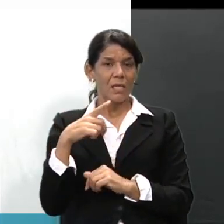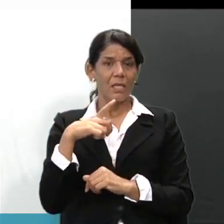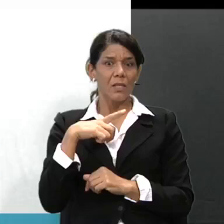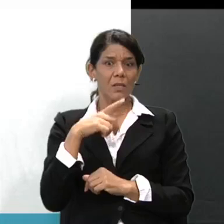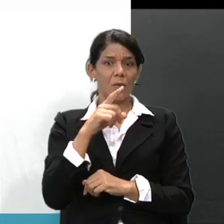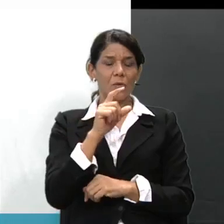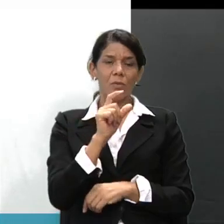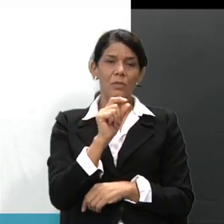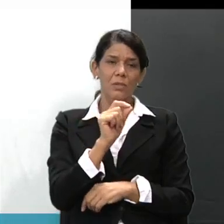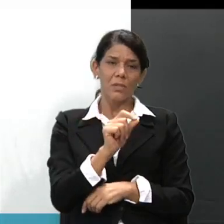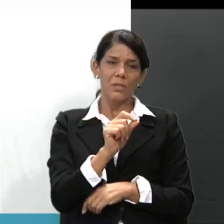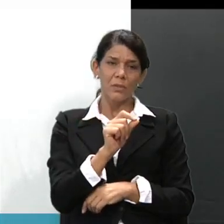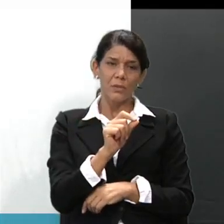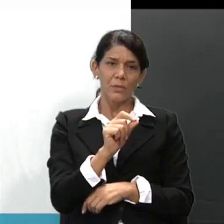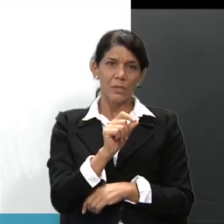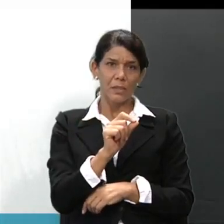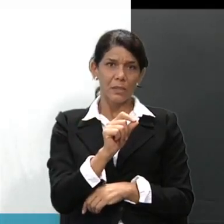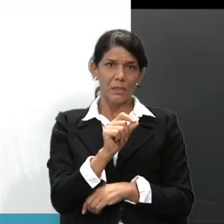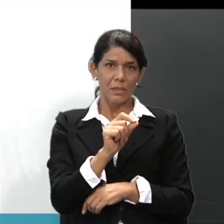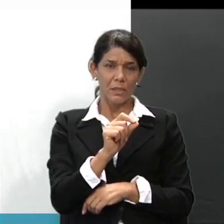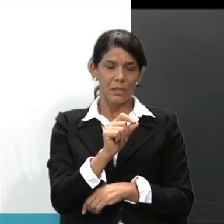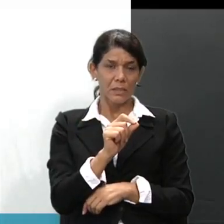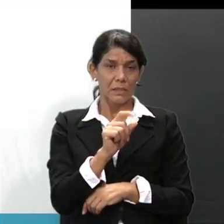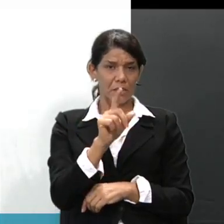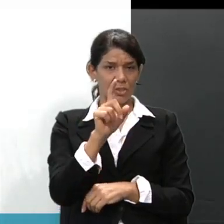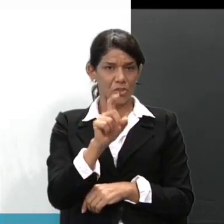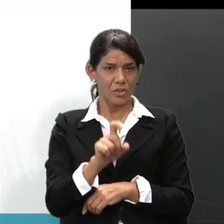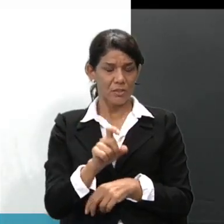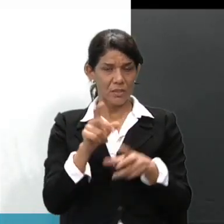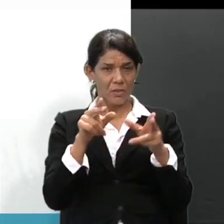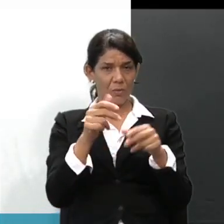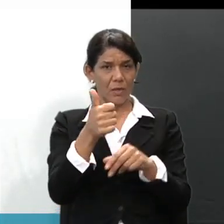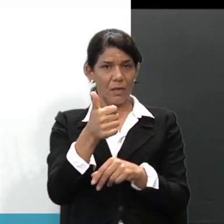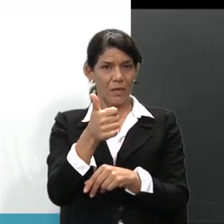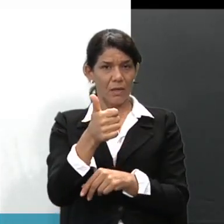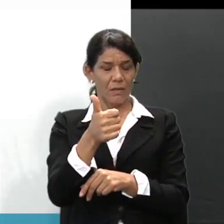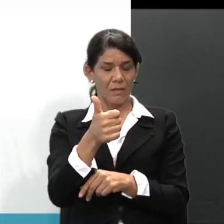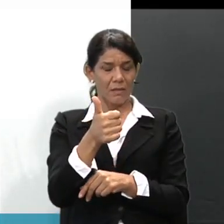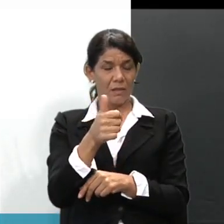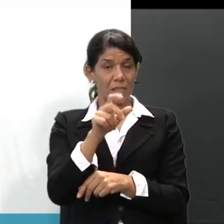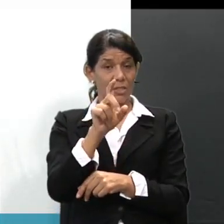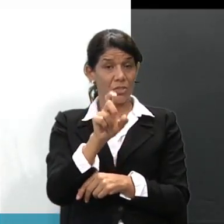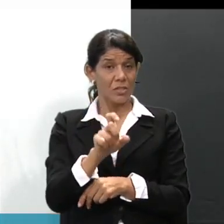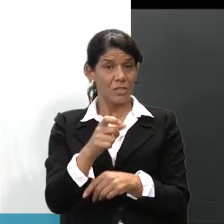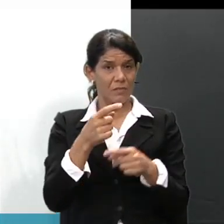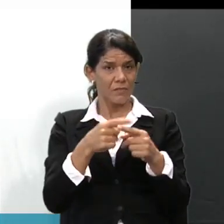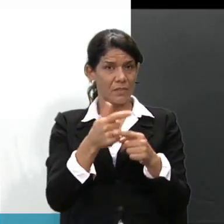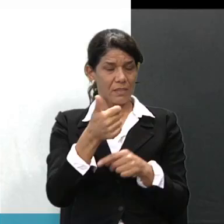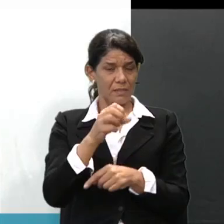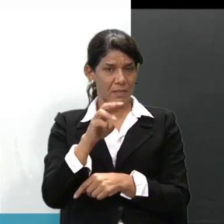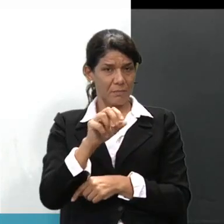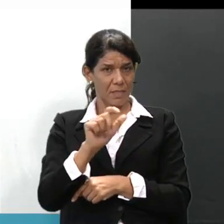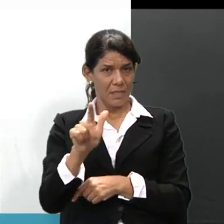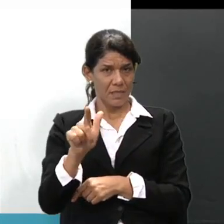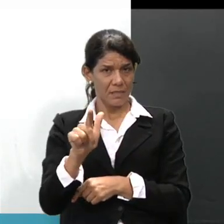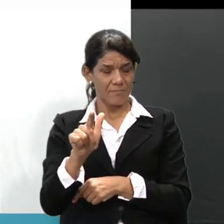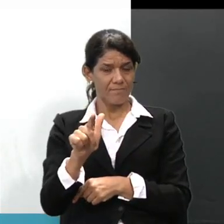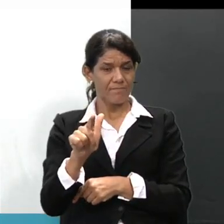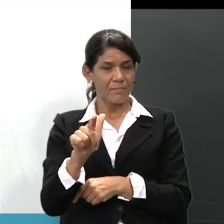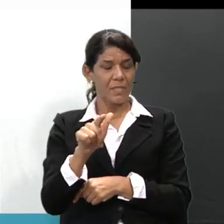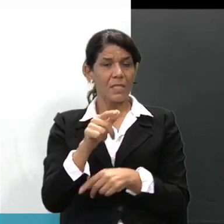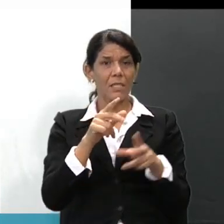tenho que x é igual a 10, x vezes 10 ml, então eu tenho